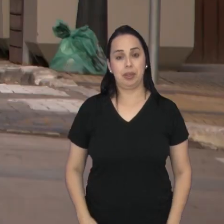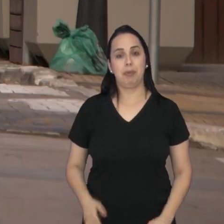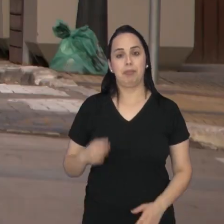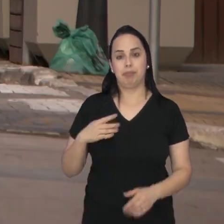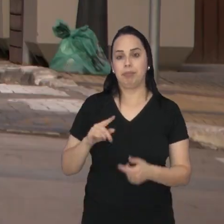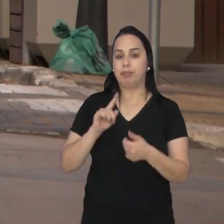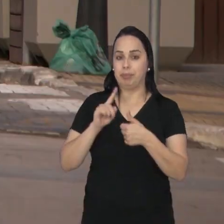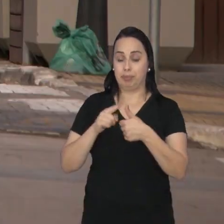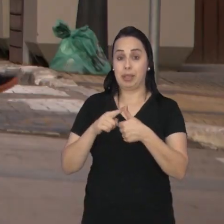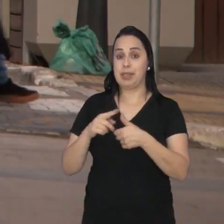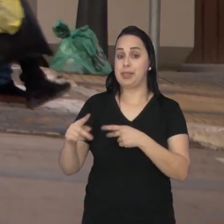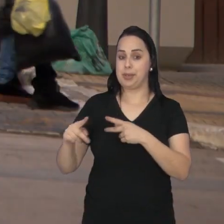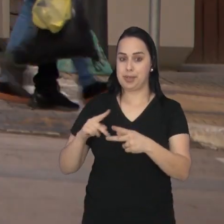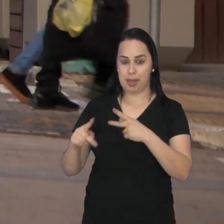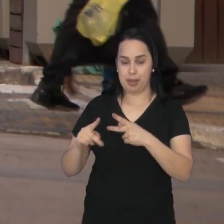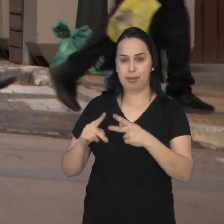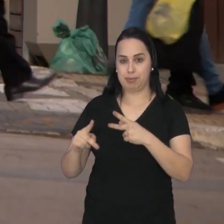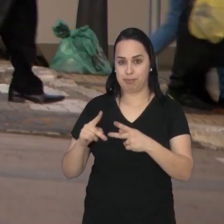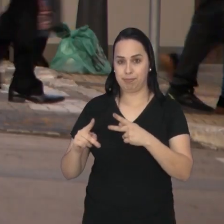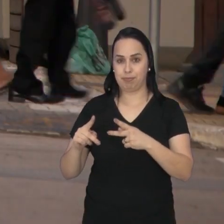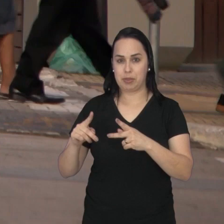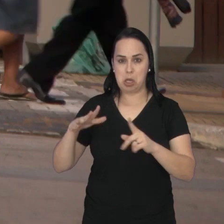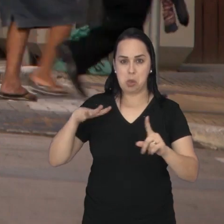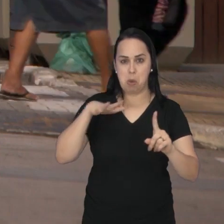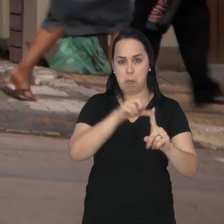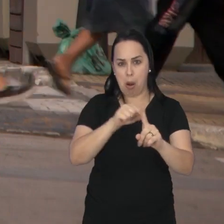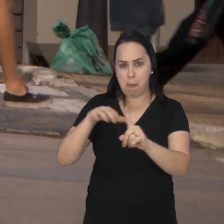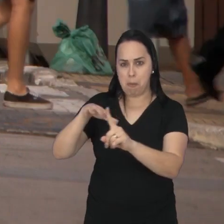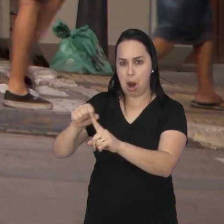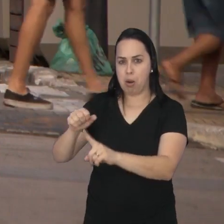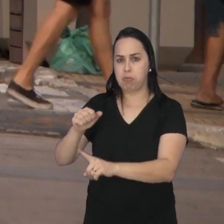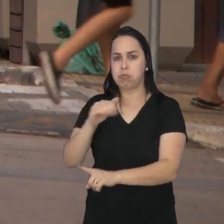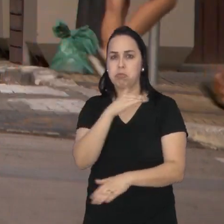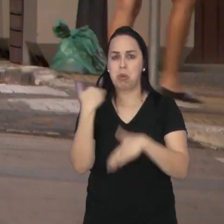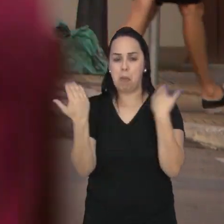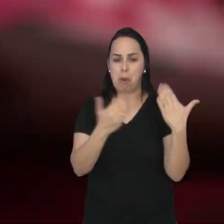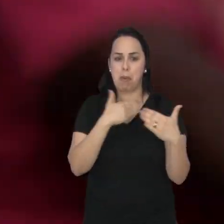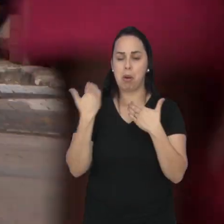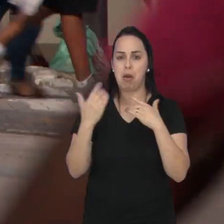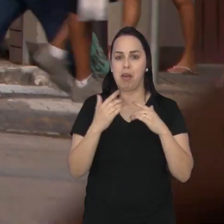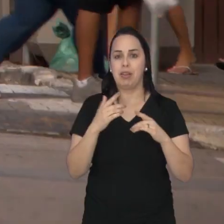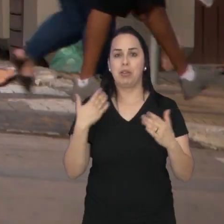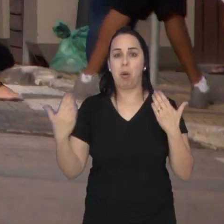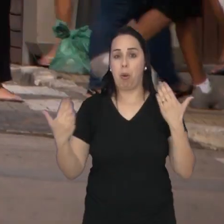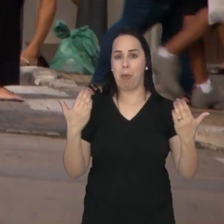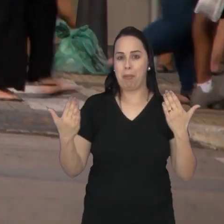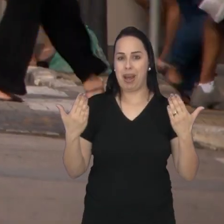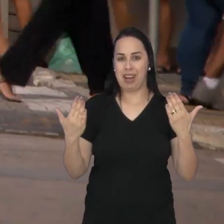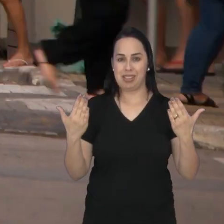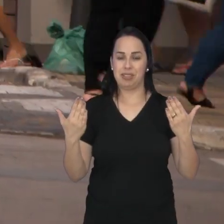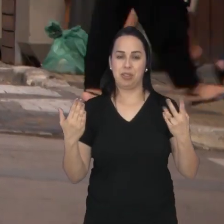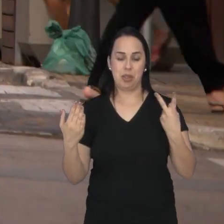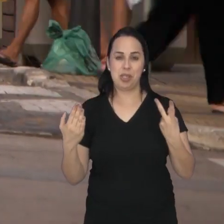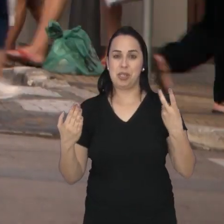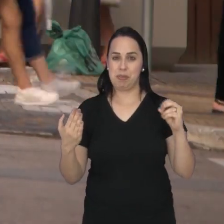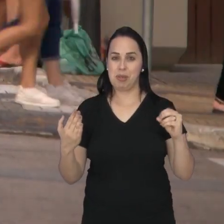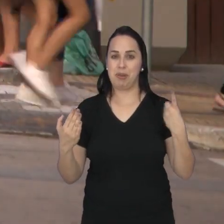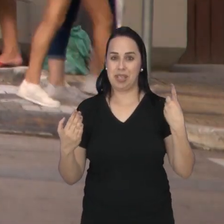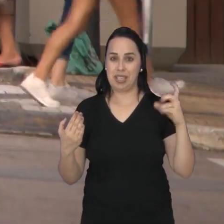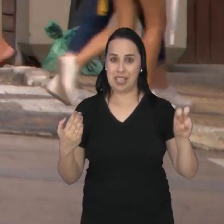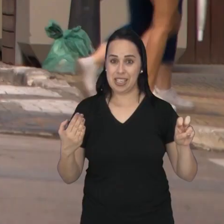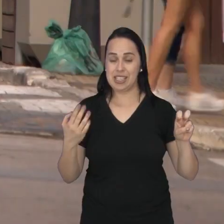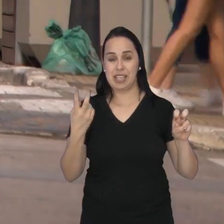propostos. Entre elas está São José dos Campos, que teve 20% de morte a menos no trânsito no último ano,